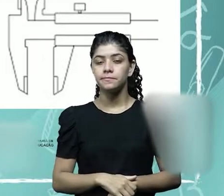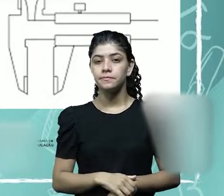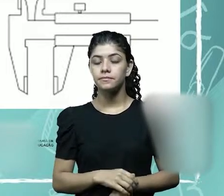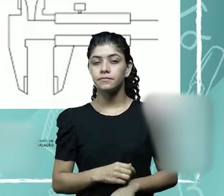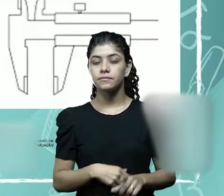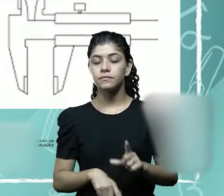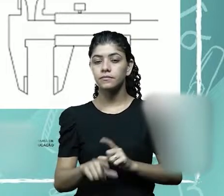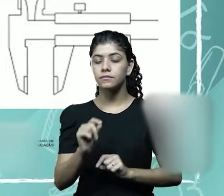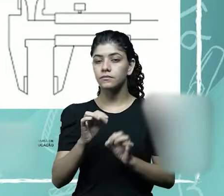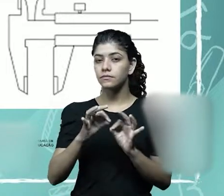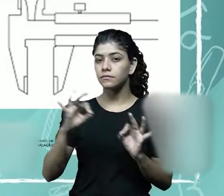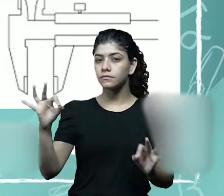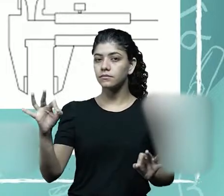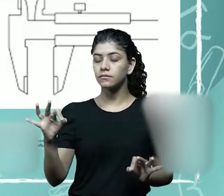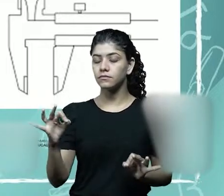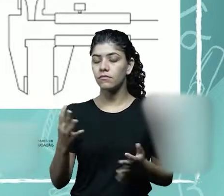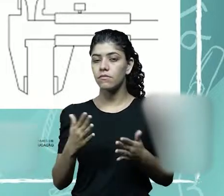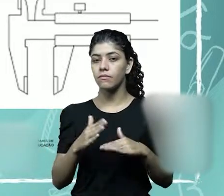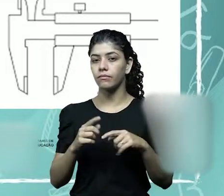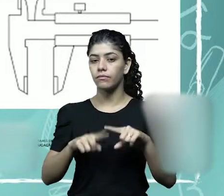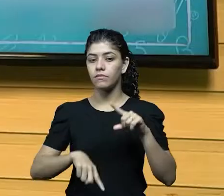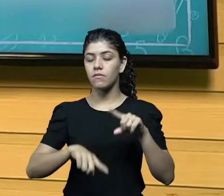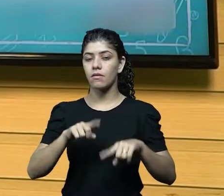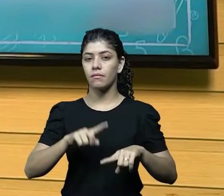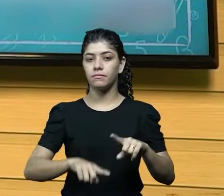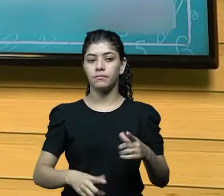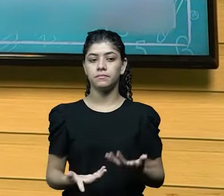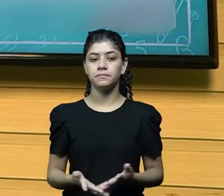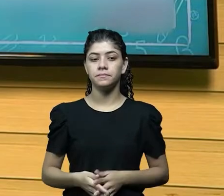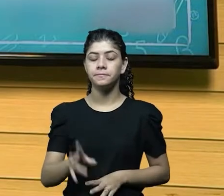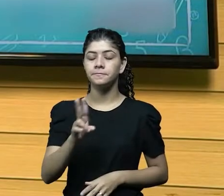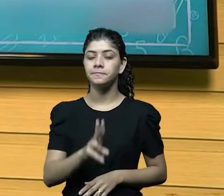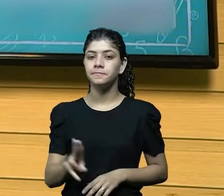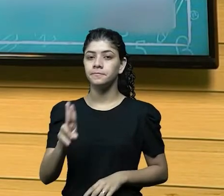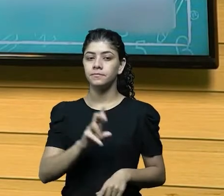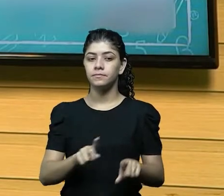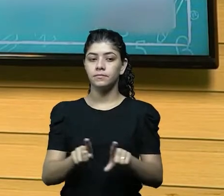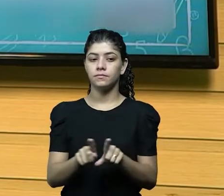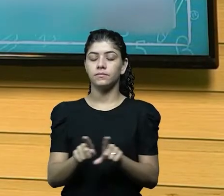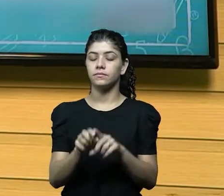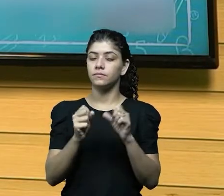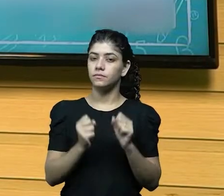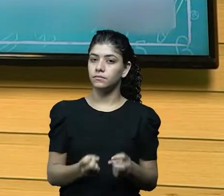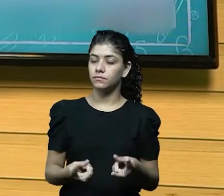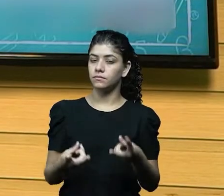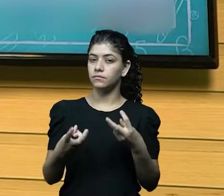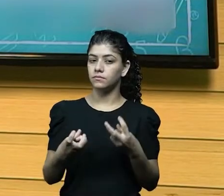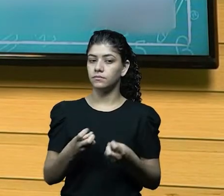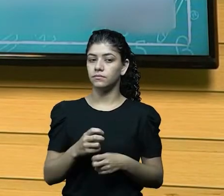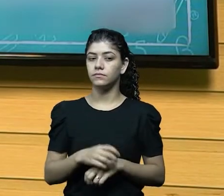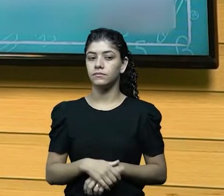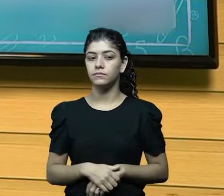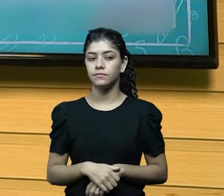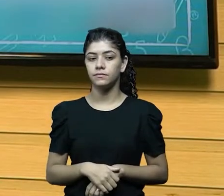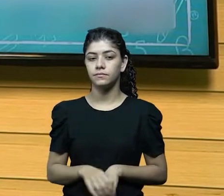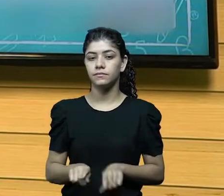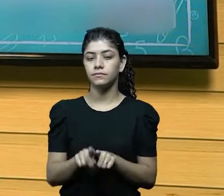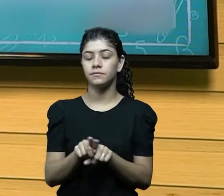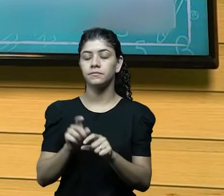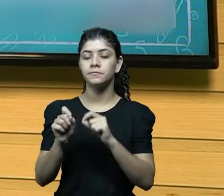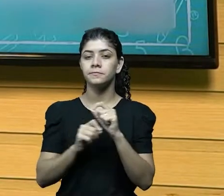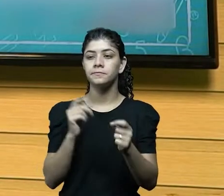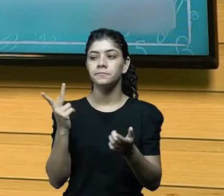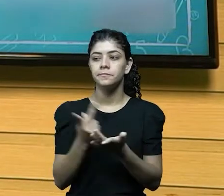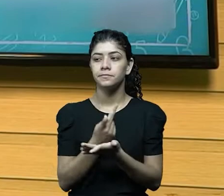tomada de medida desse objeto aqui. No uso da peça, como você pode observar aqui, tá? E o